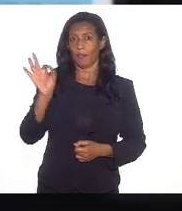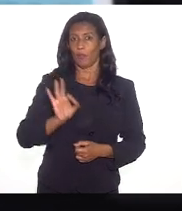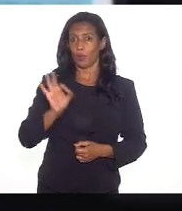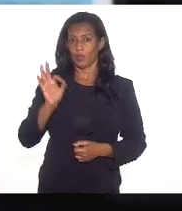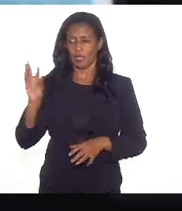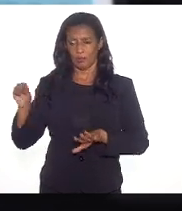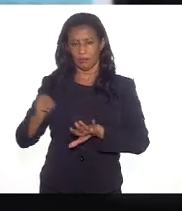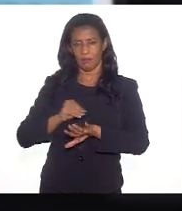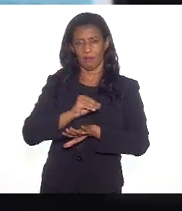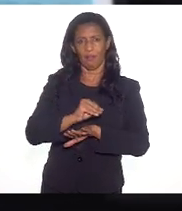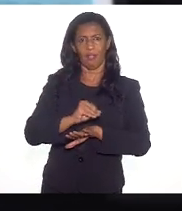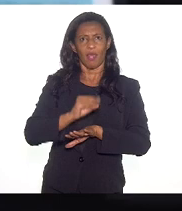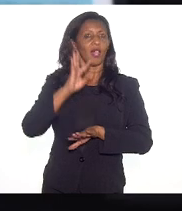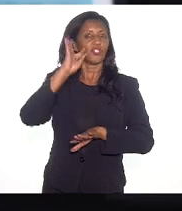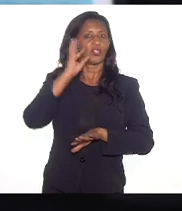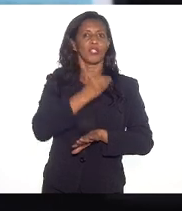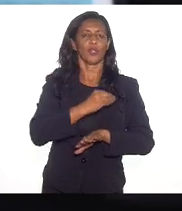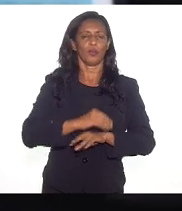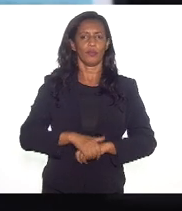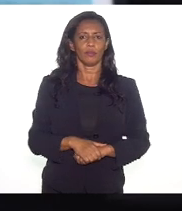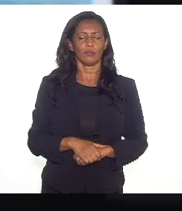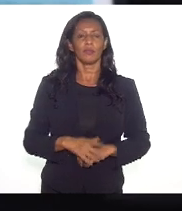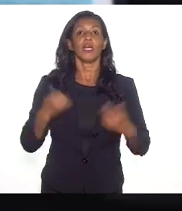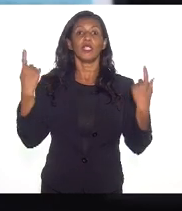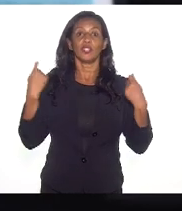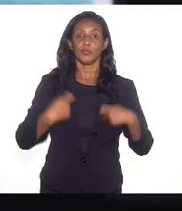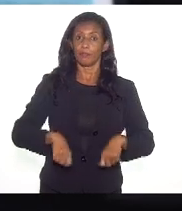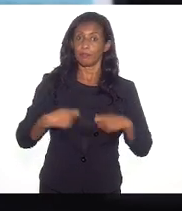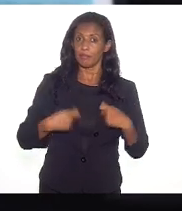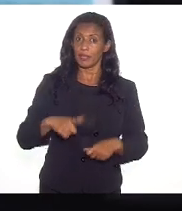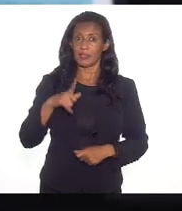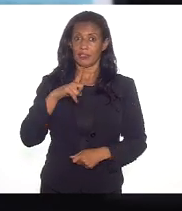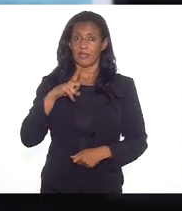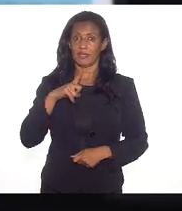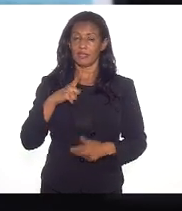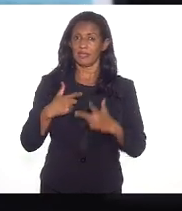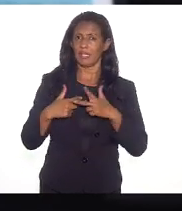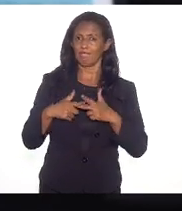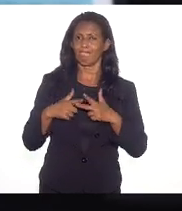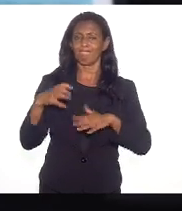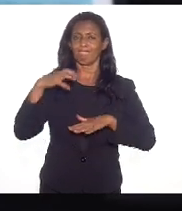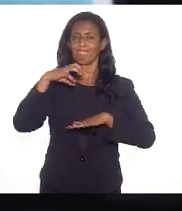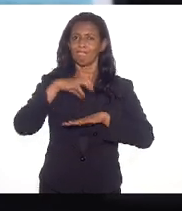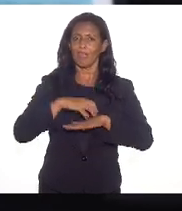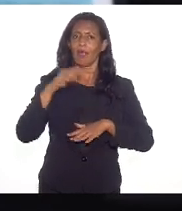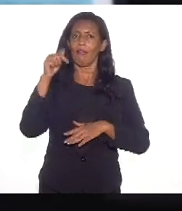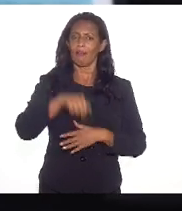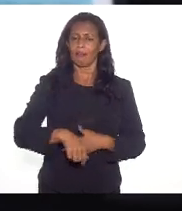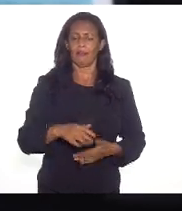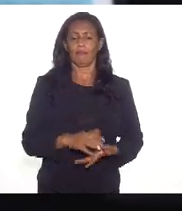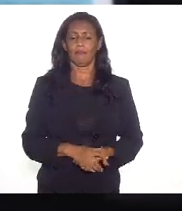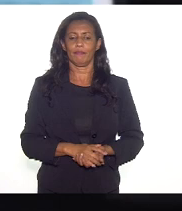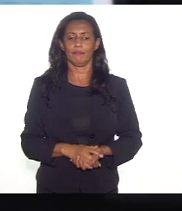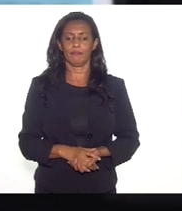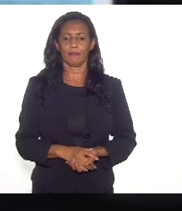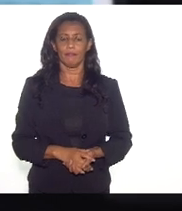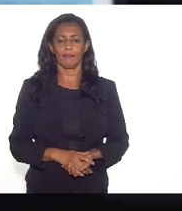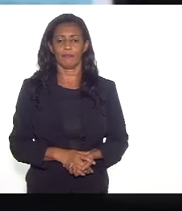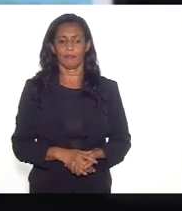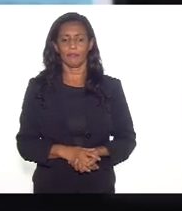alerta Amber são solucionados. A gente precisa ter essa ferramenta aqui. E só para concluir, eu também